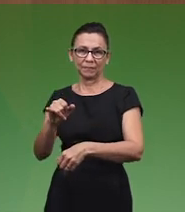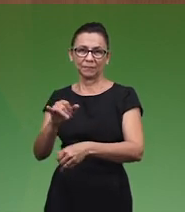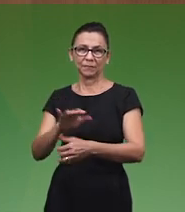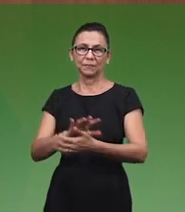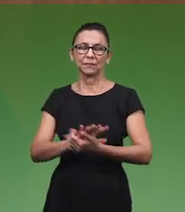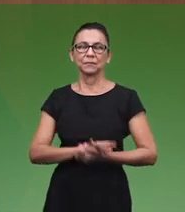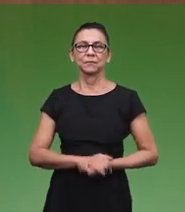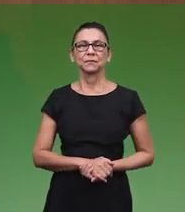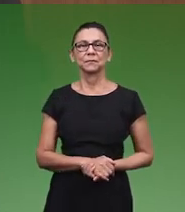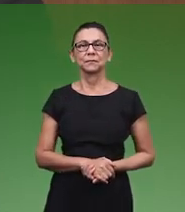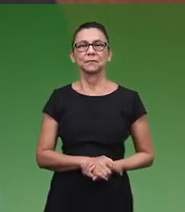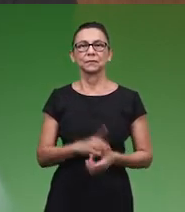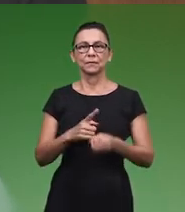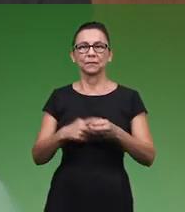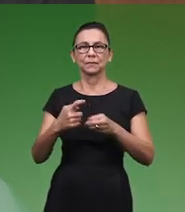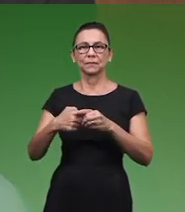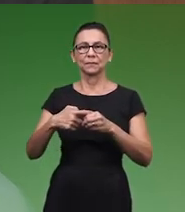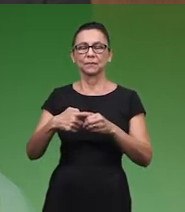textos.